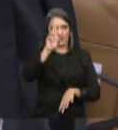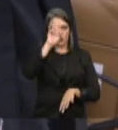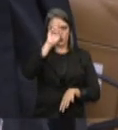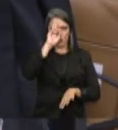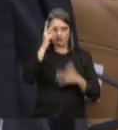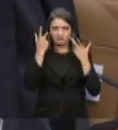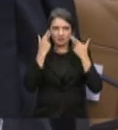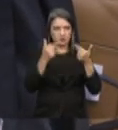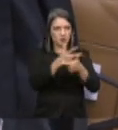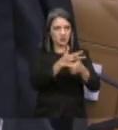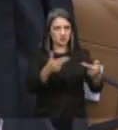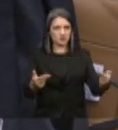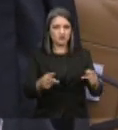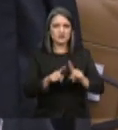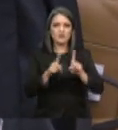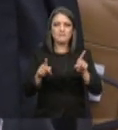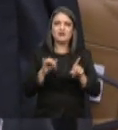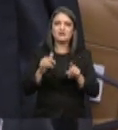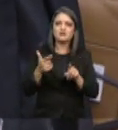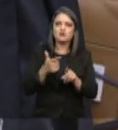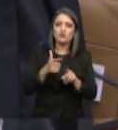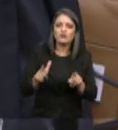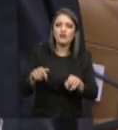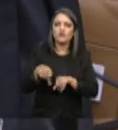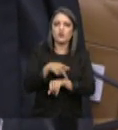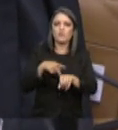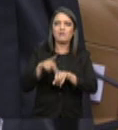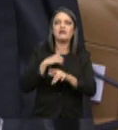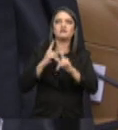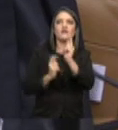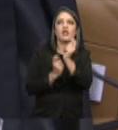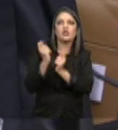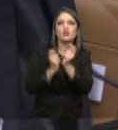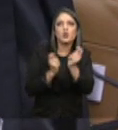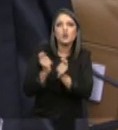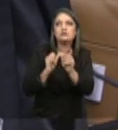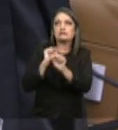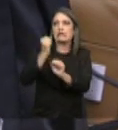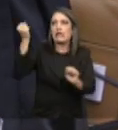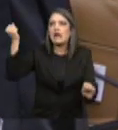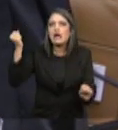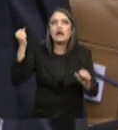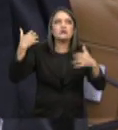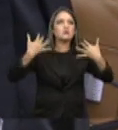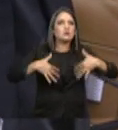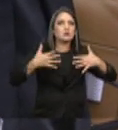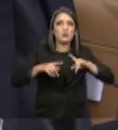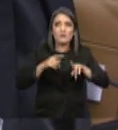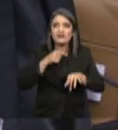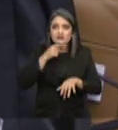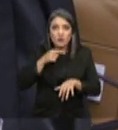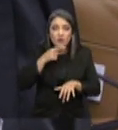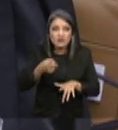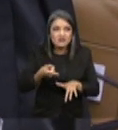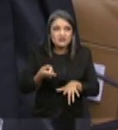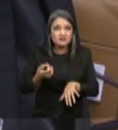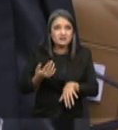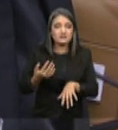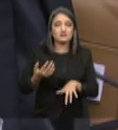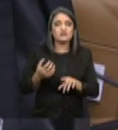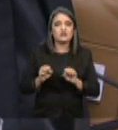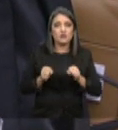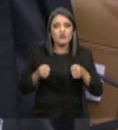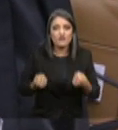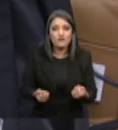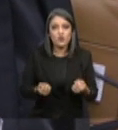encontrou no país dos grandes latifúndios das Indústrias colossais força bastante para contrastar